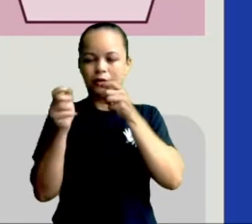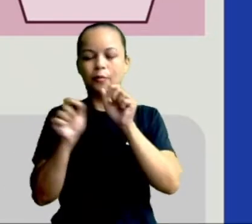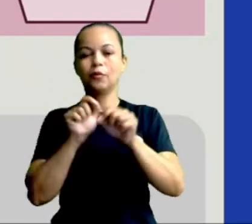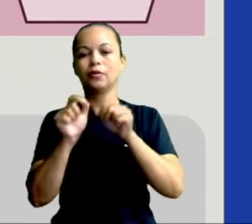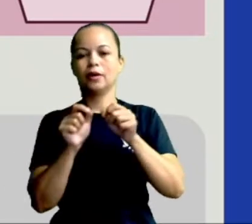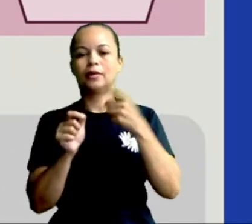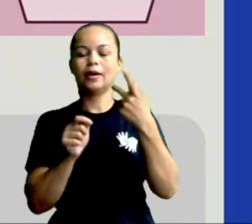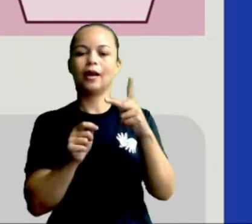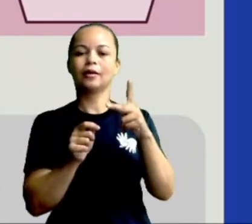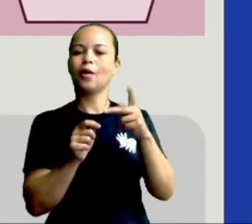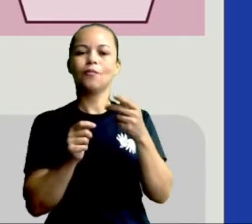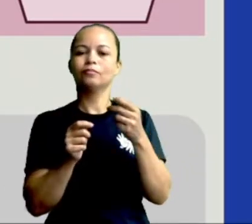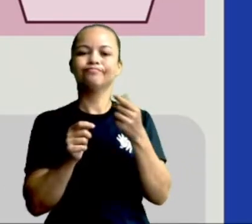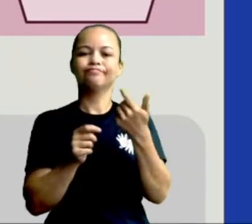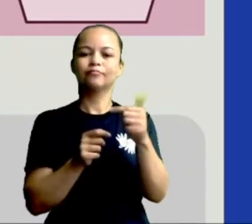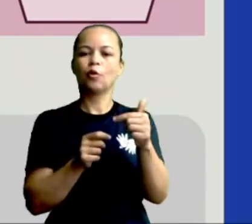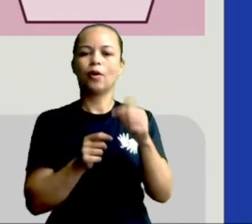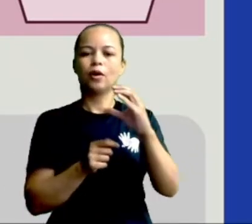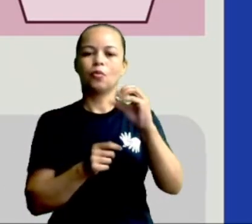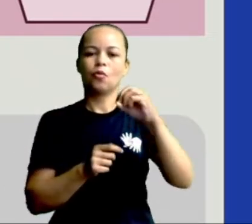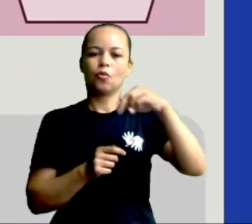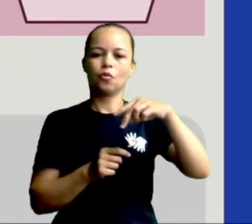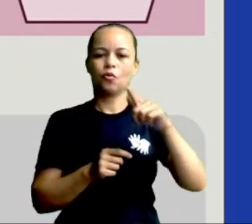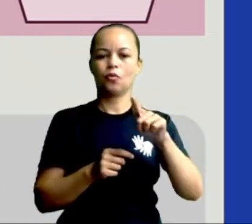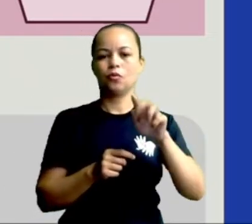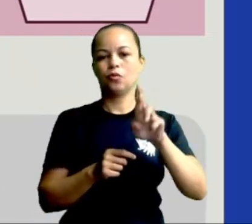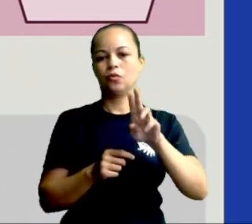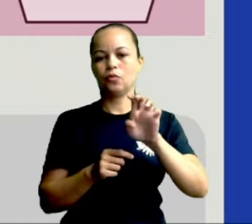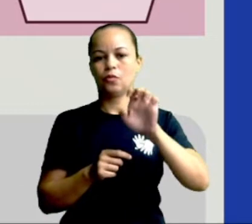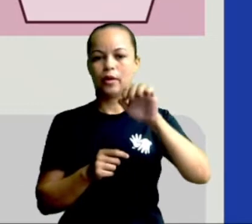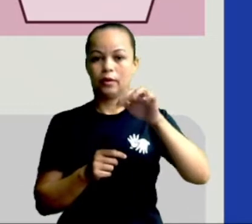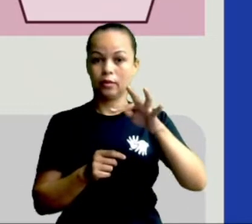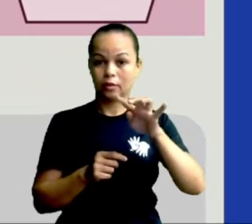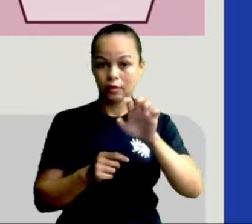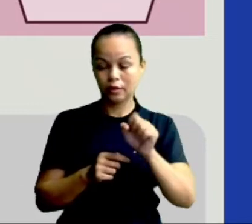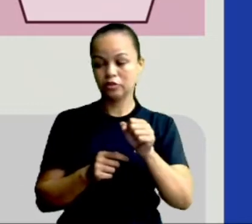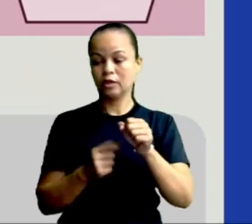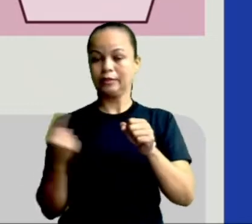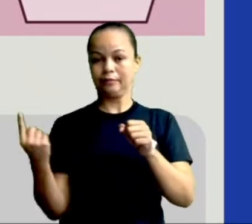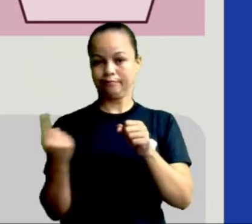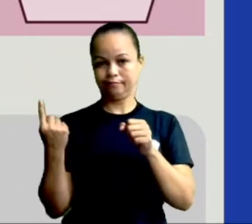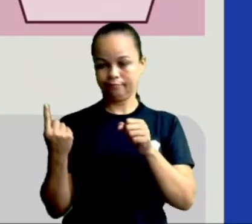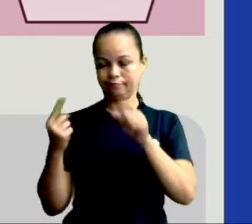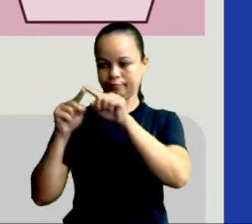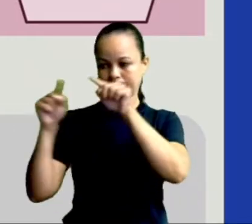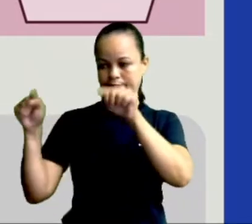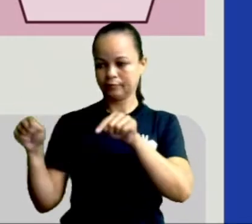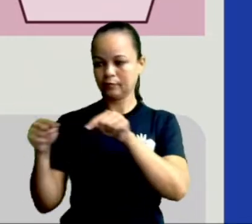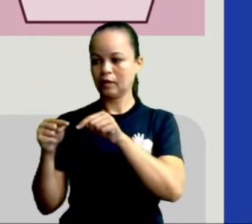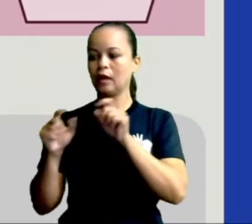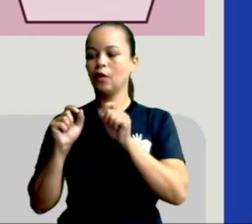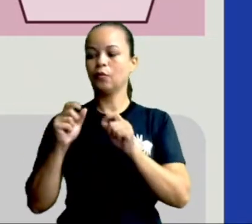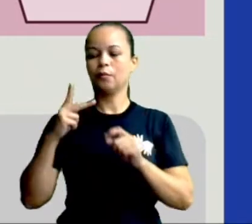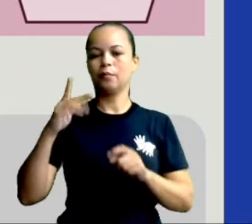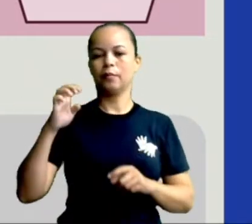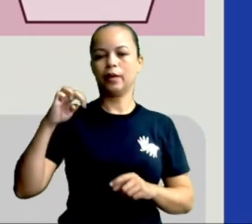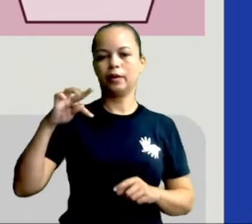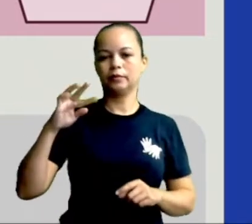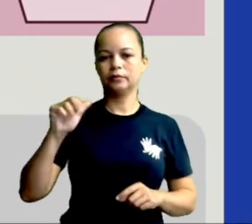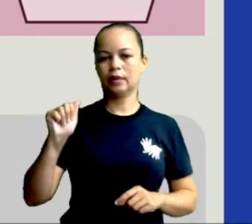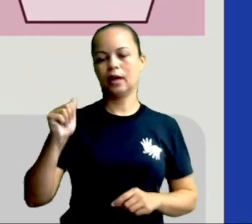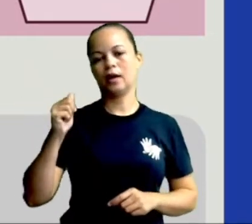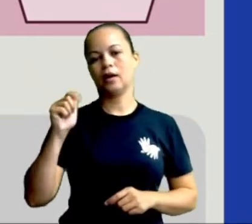às outras duas. Por quê? A gente observa que o lado dessa figura que está aí sozinha, né? Isso aí é um pentágono, porque ele